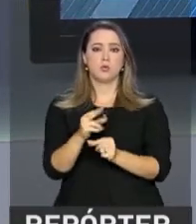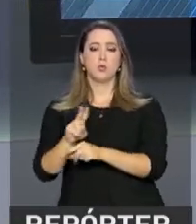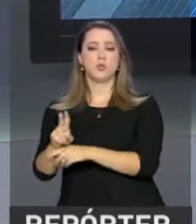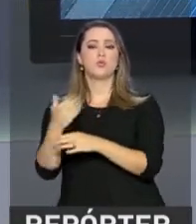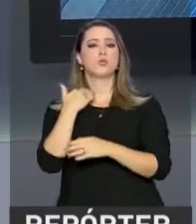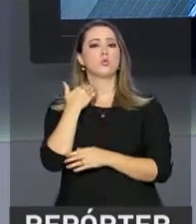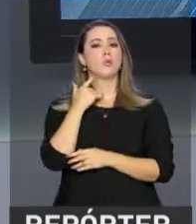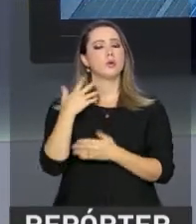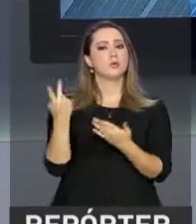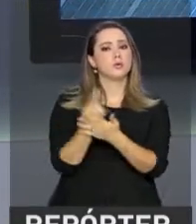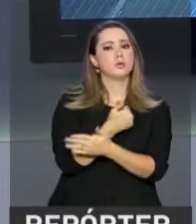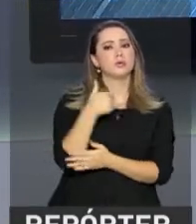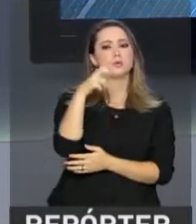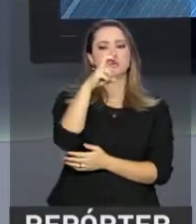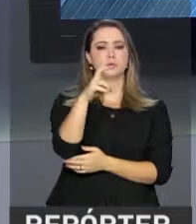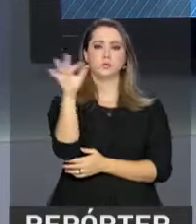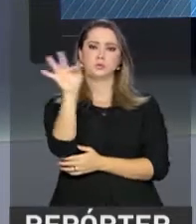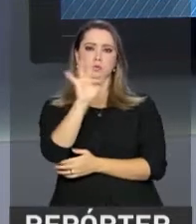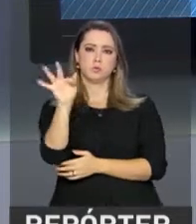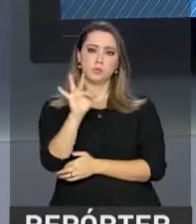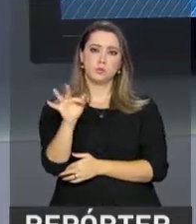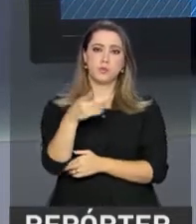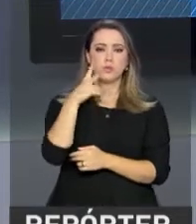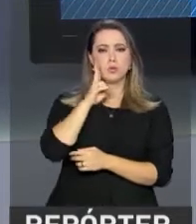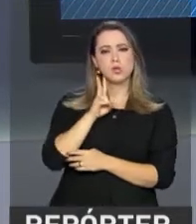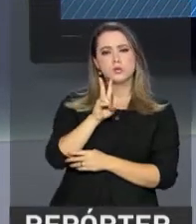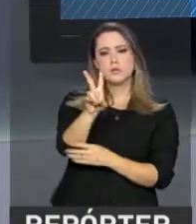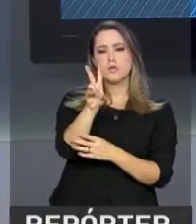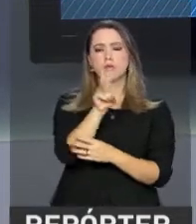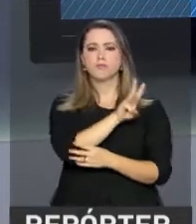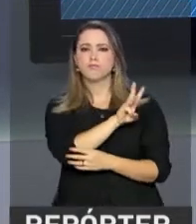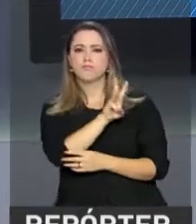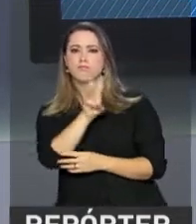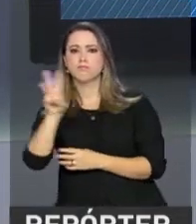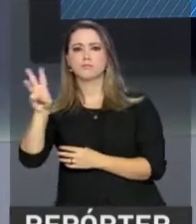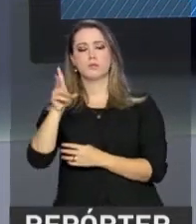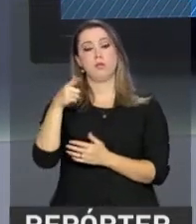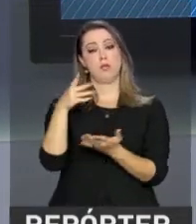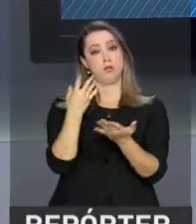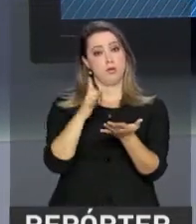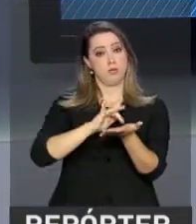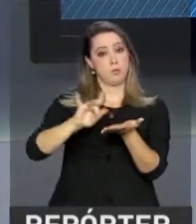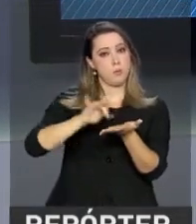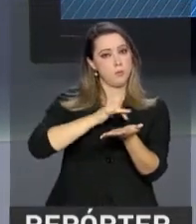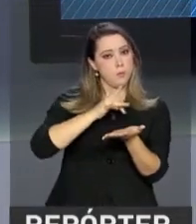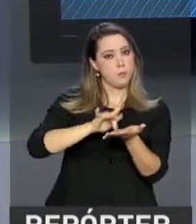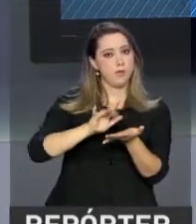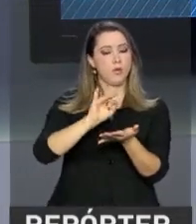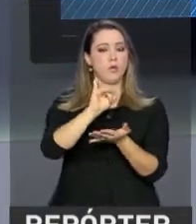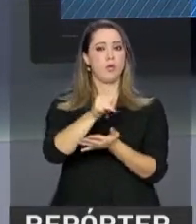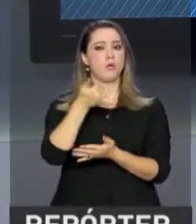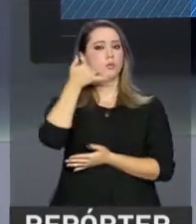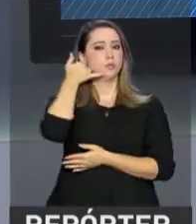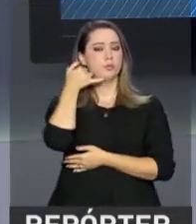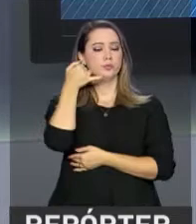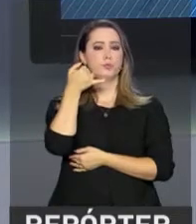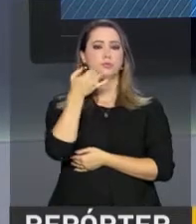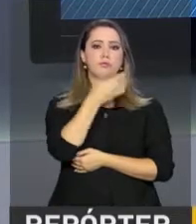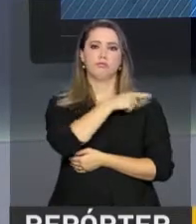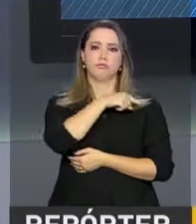bancário será realizado no dia 15 de fevereiro a consulta poderá ser feita por meio de aplicativos para celulares e tablets